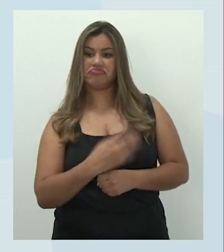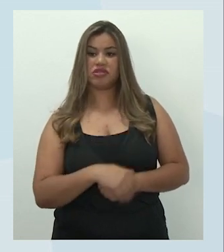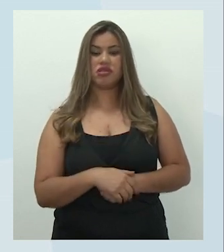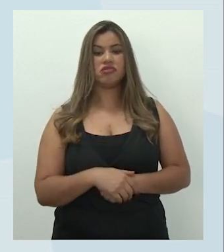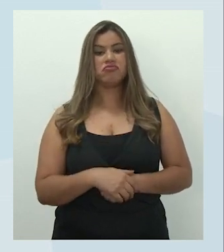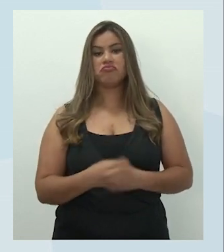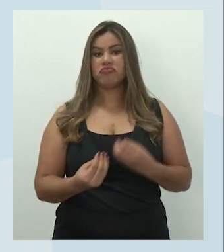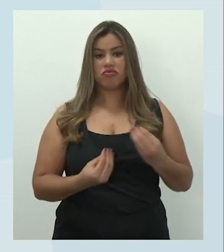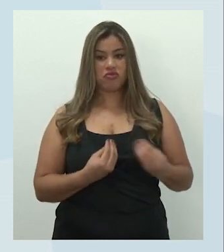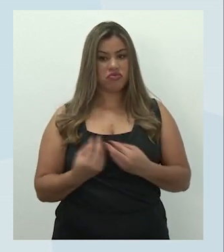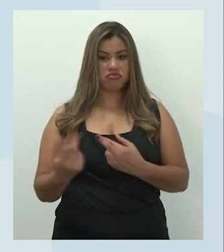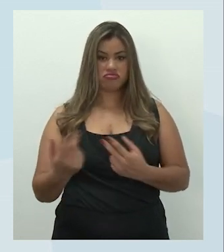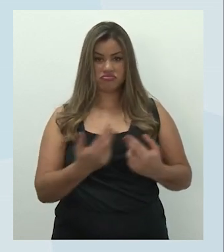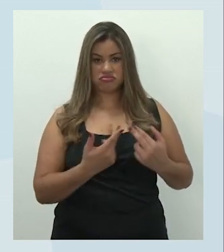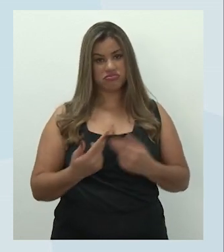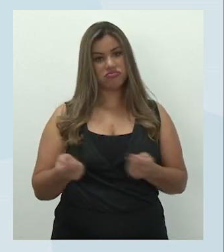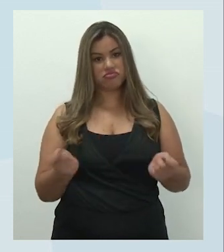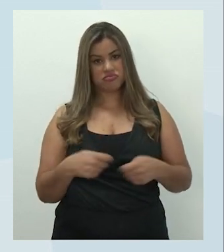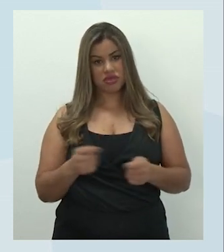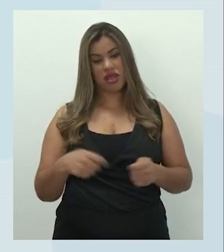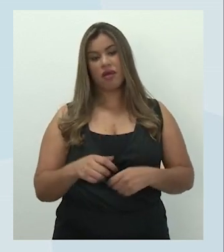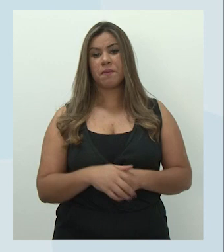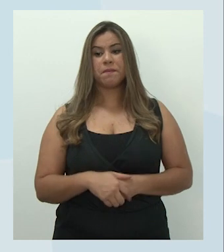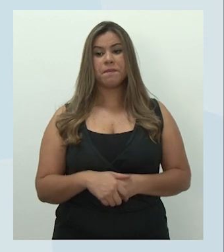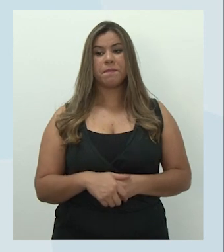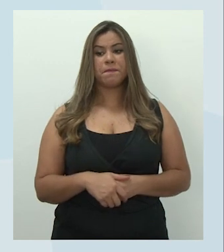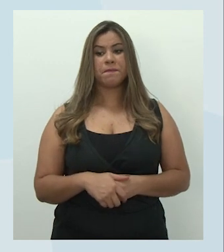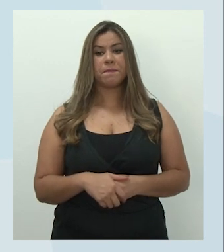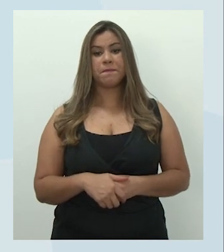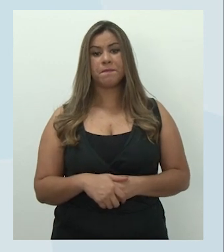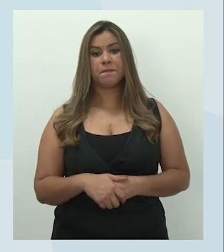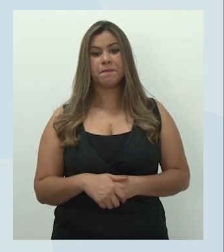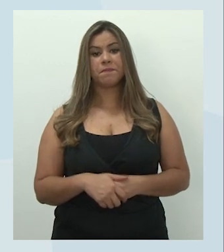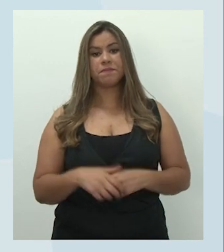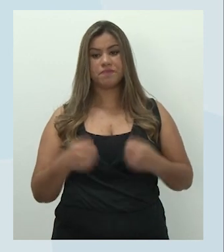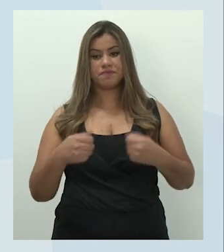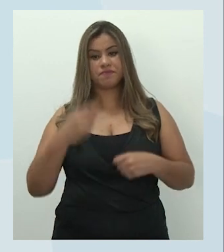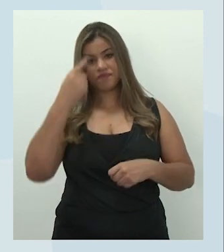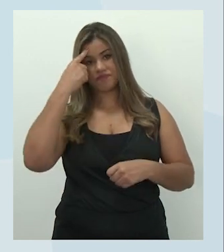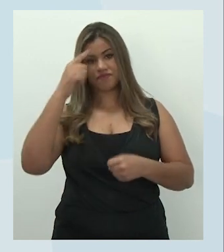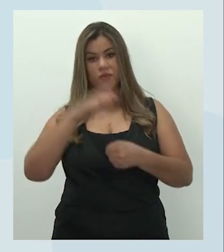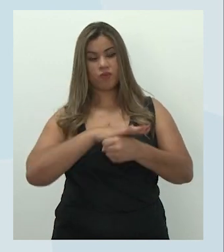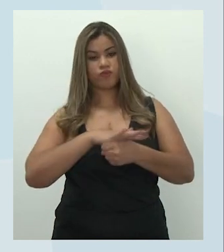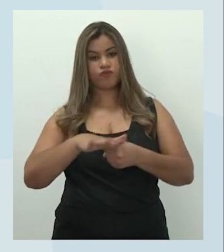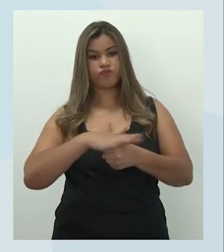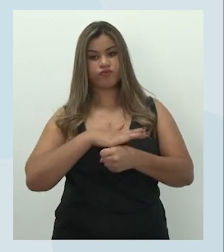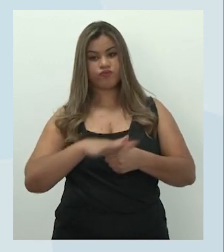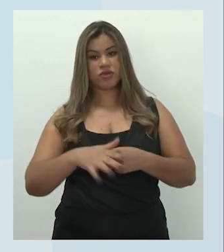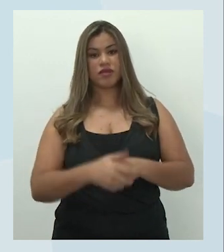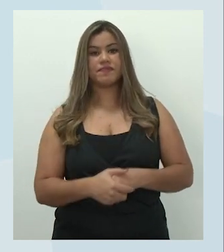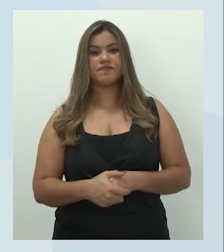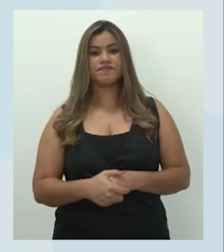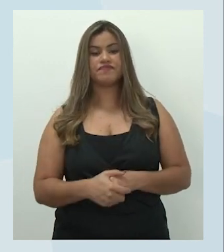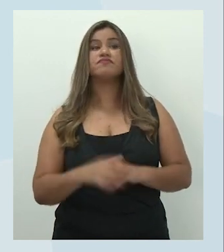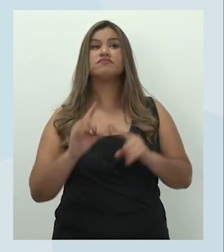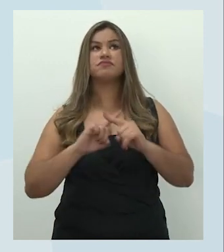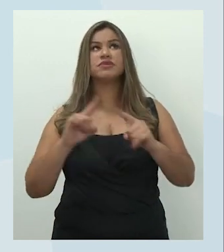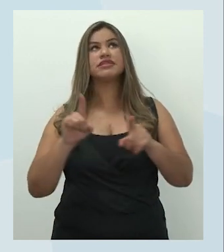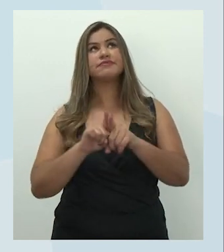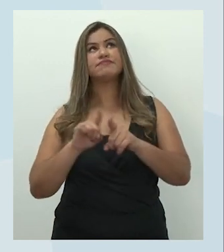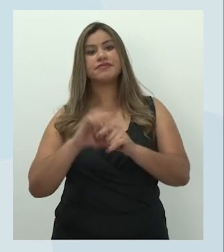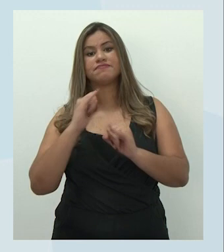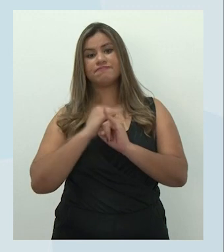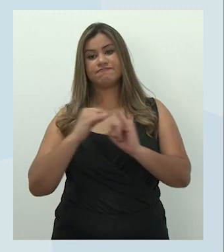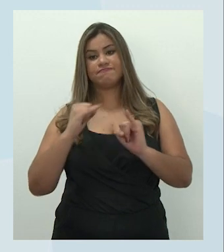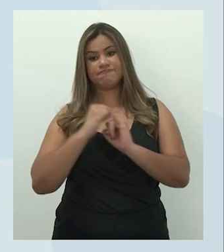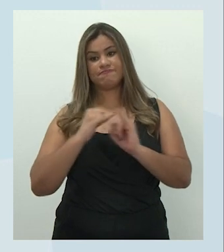para a Cíntia, dá do mesmo jeito. E aí eu contemplei as latas cheias. Só que agora eu tenho que pensar na lata pela metade. Então,